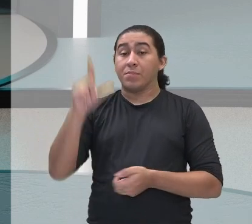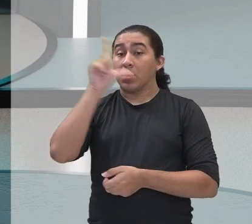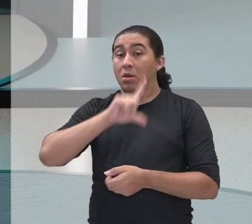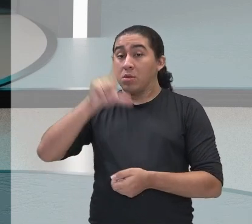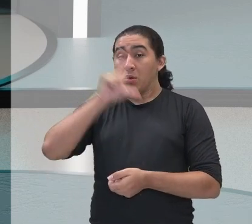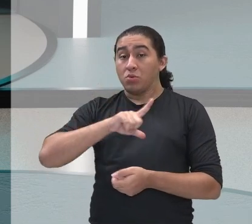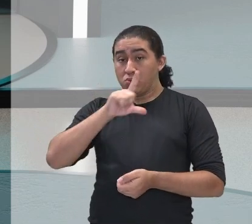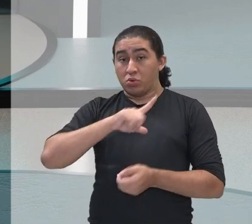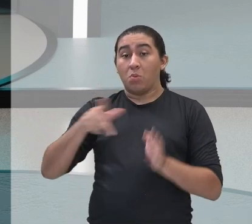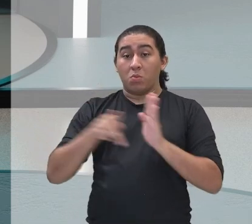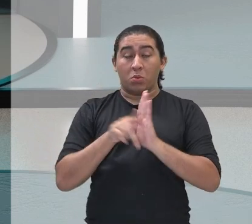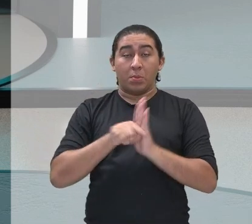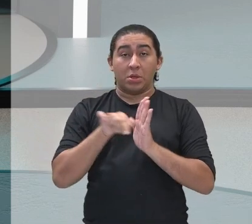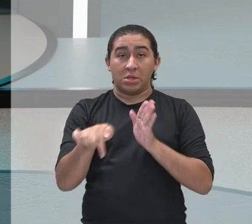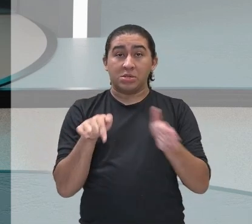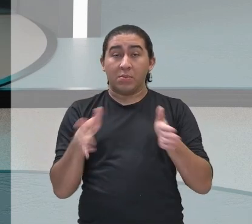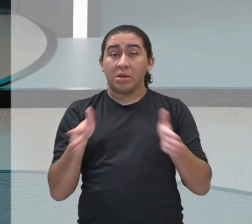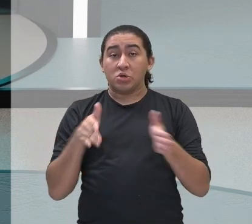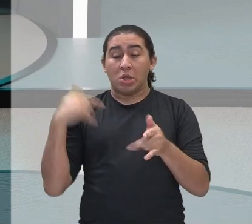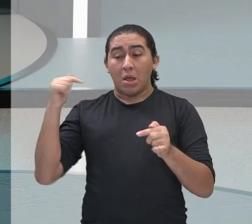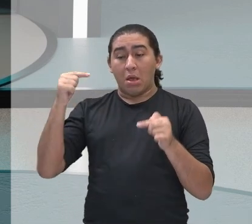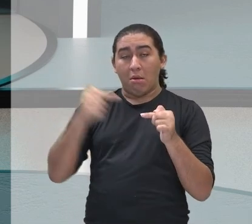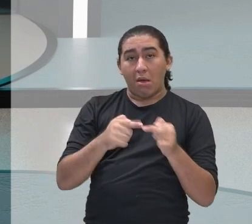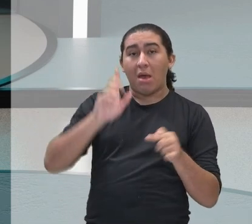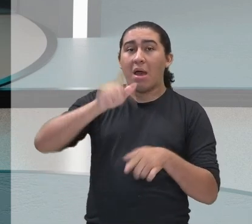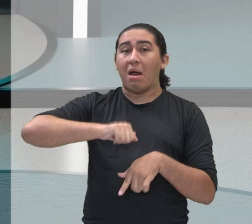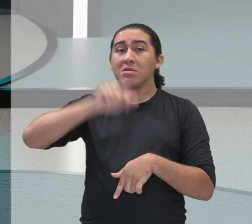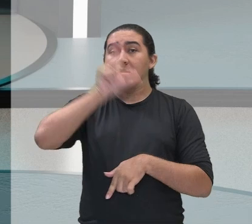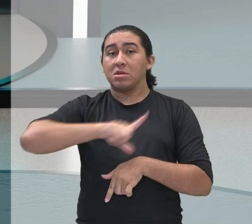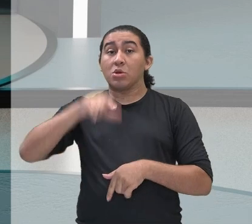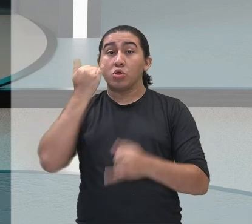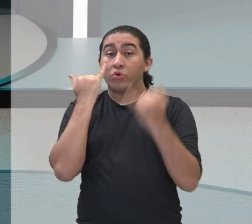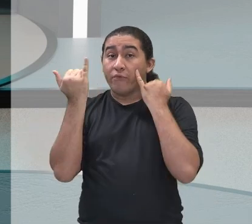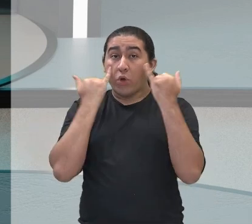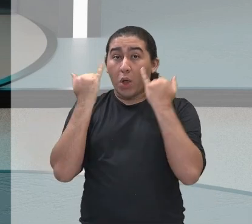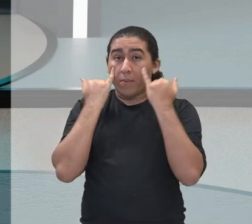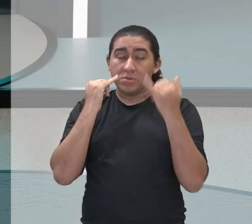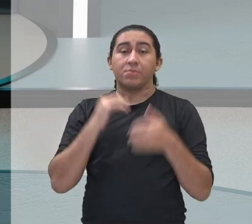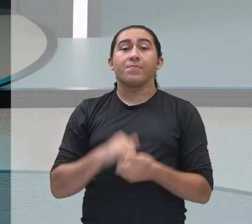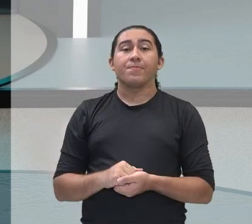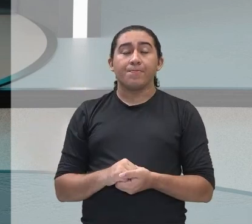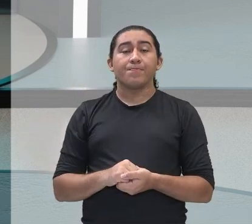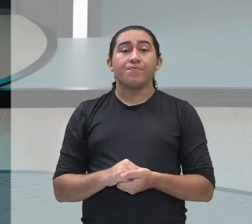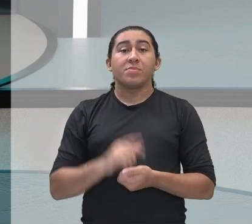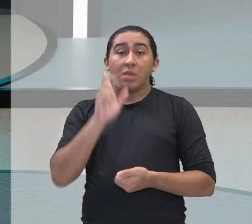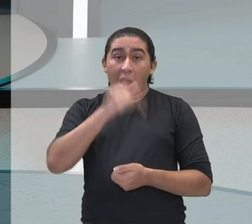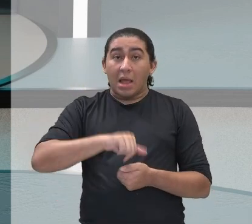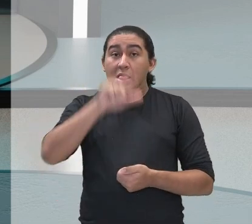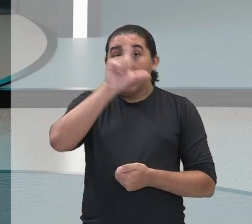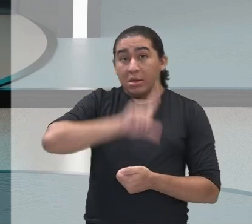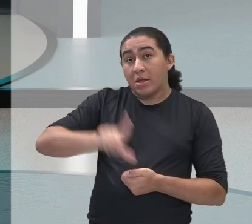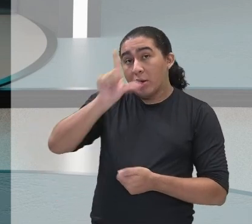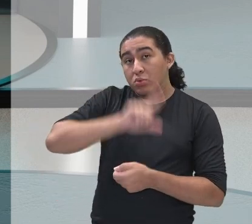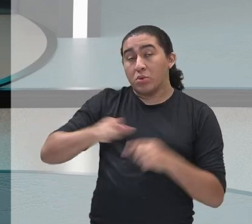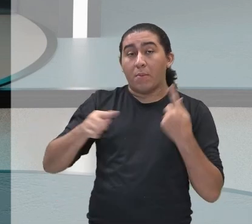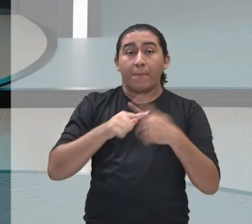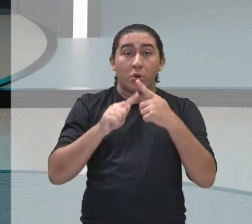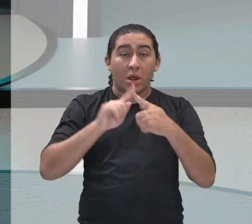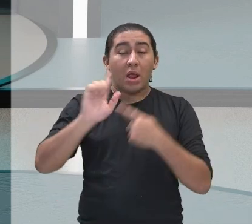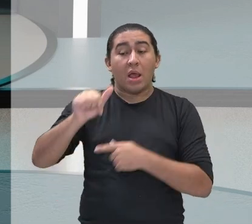do quinhentismo é literatura de informação. É considerado literatura porque são